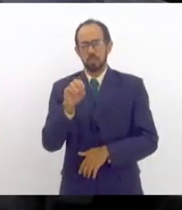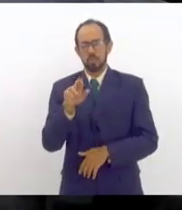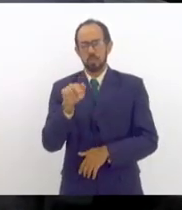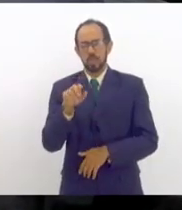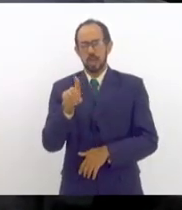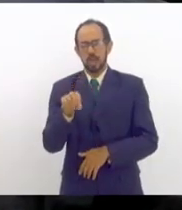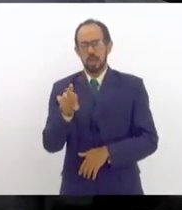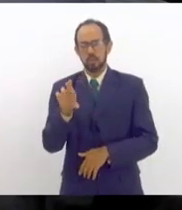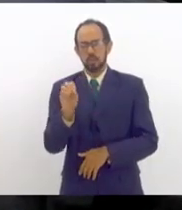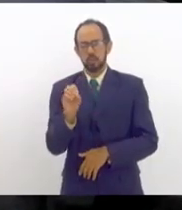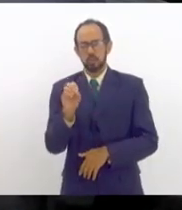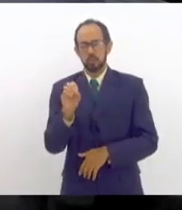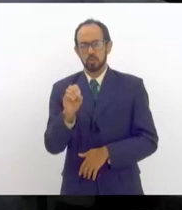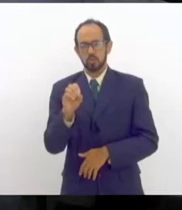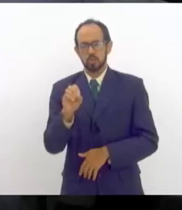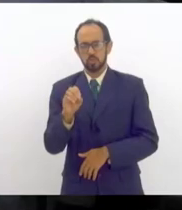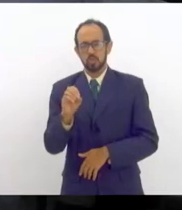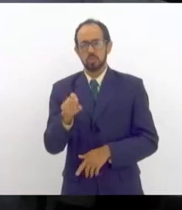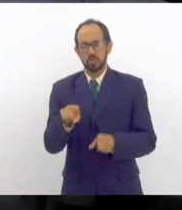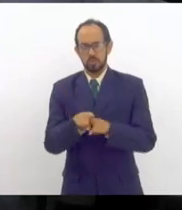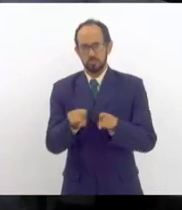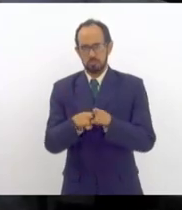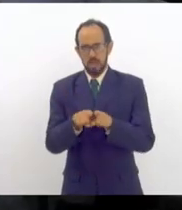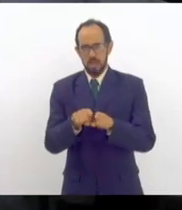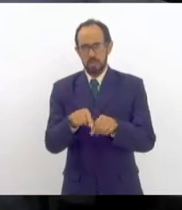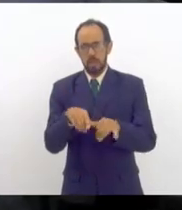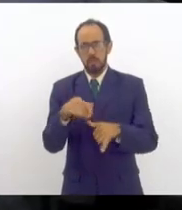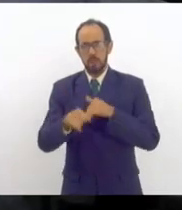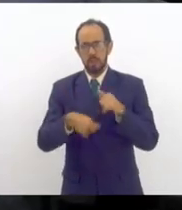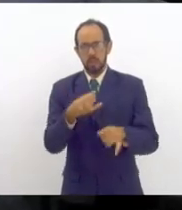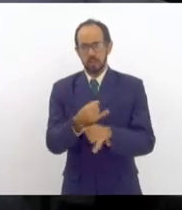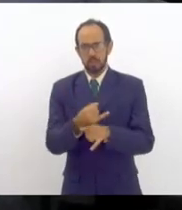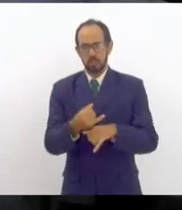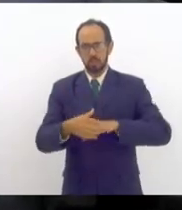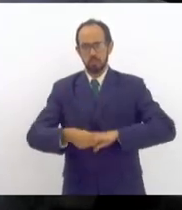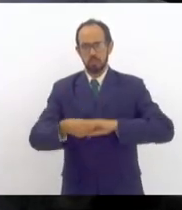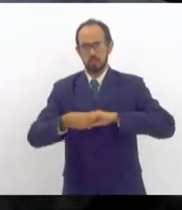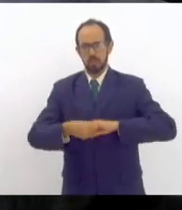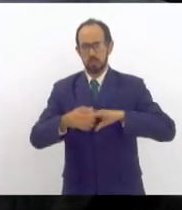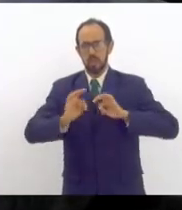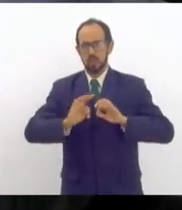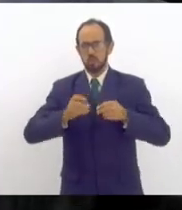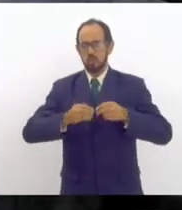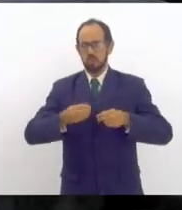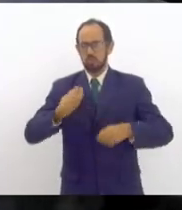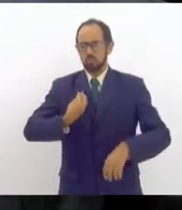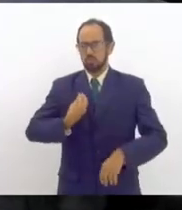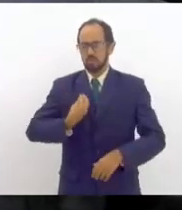também online E aí eu Saúdo a todos os presentes